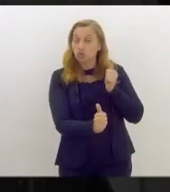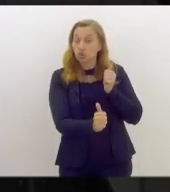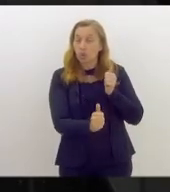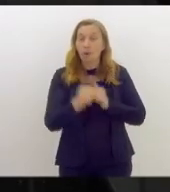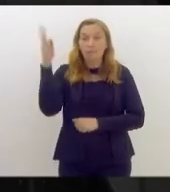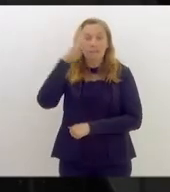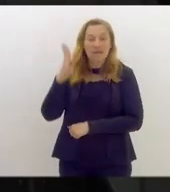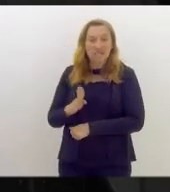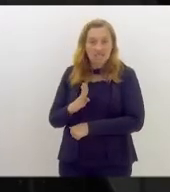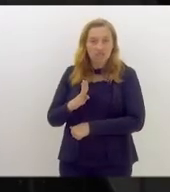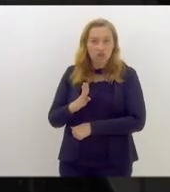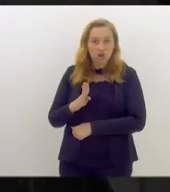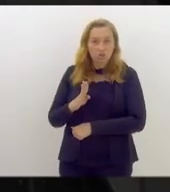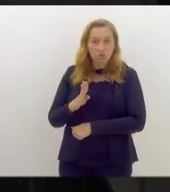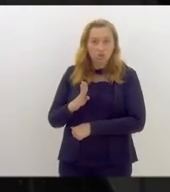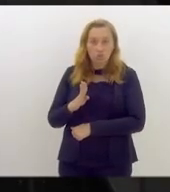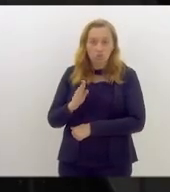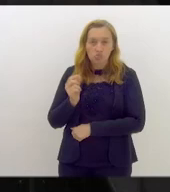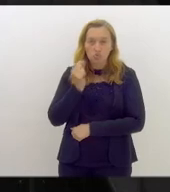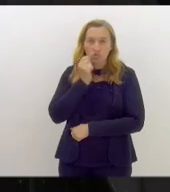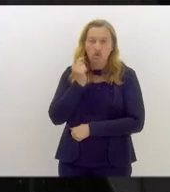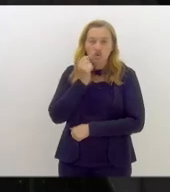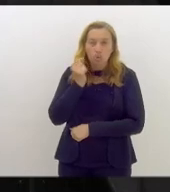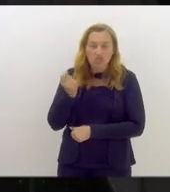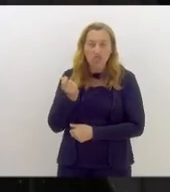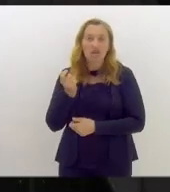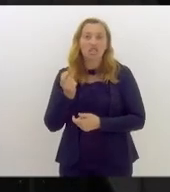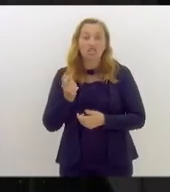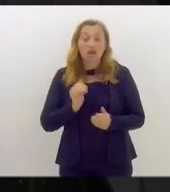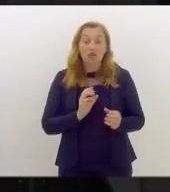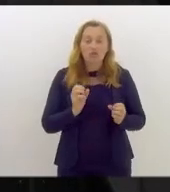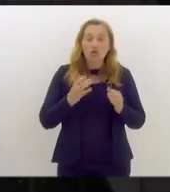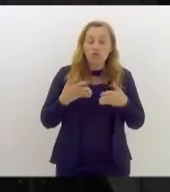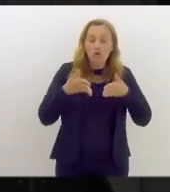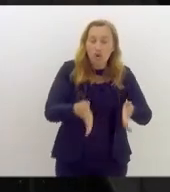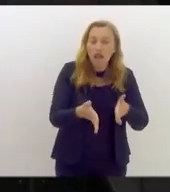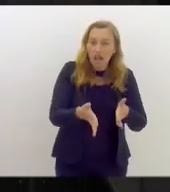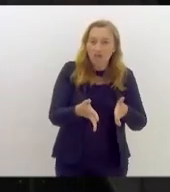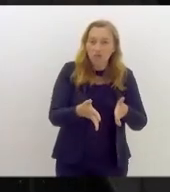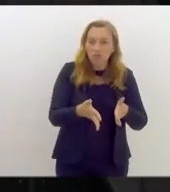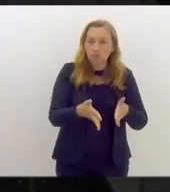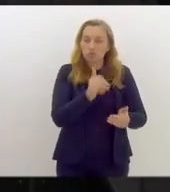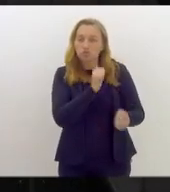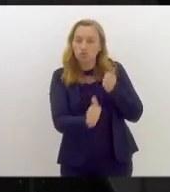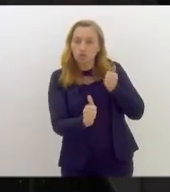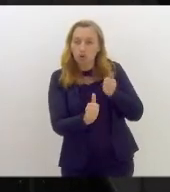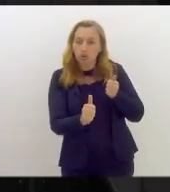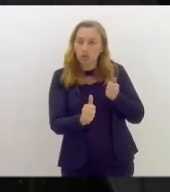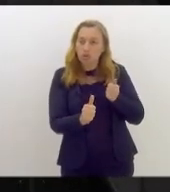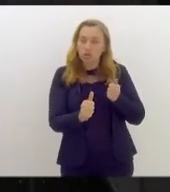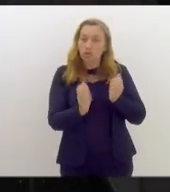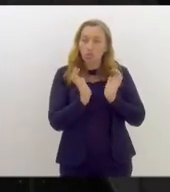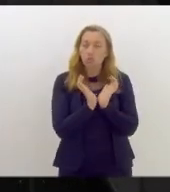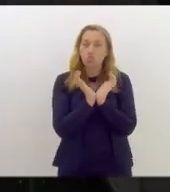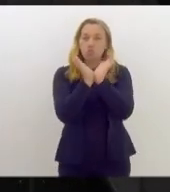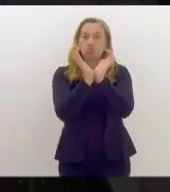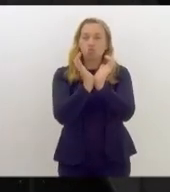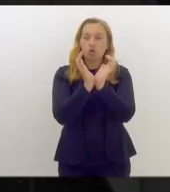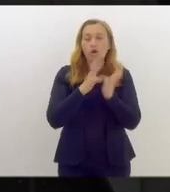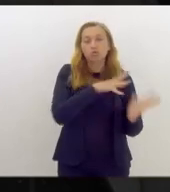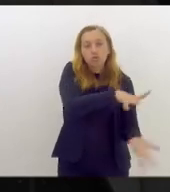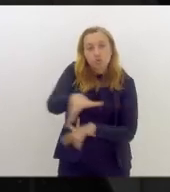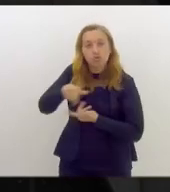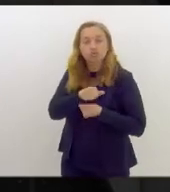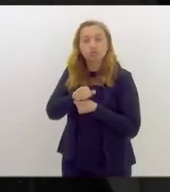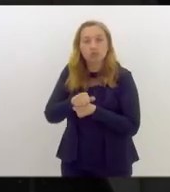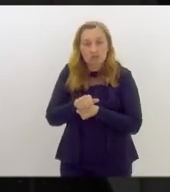né enquanto o Brasil estava focado né no jogo da copa do mundo o Brasil enfrentando chamado ferrolho suíço Aliás o ferrolho que se